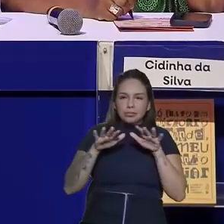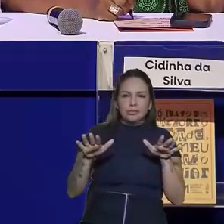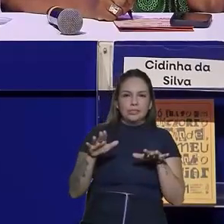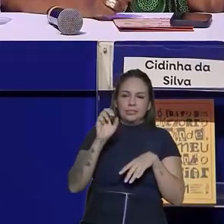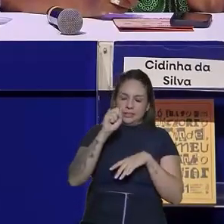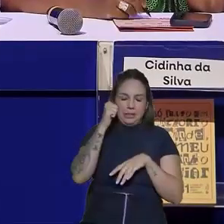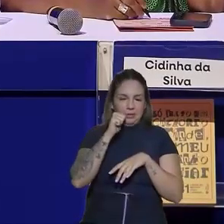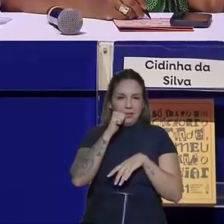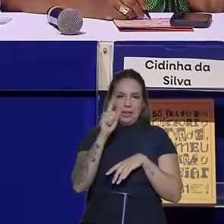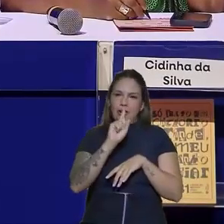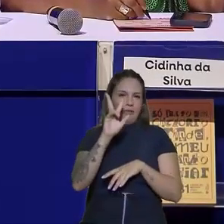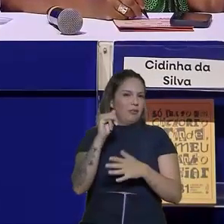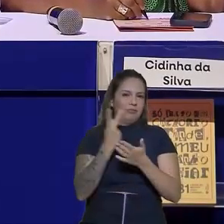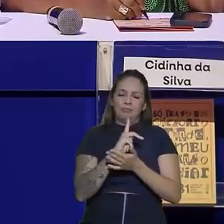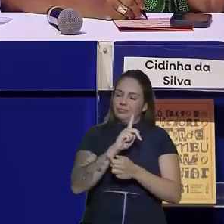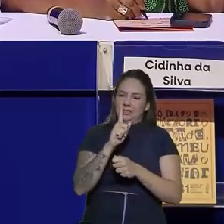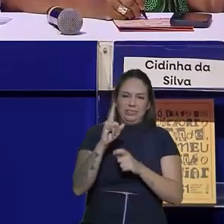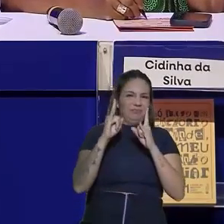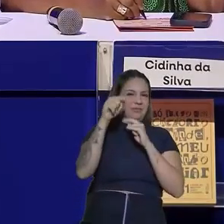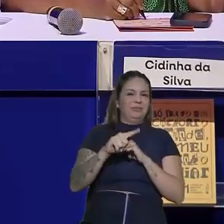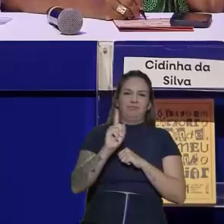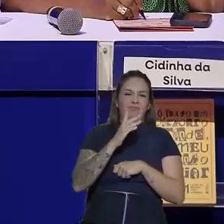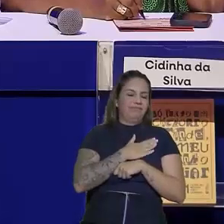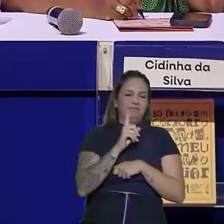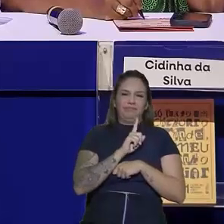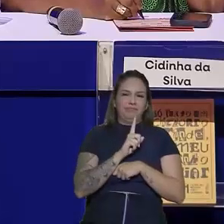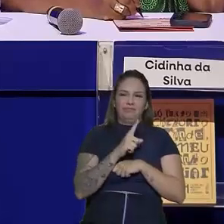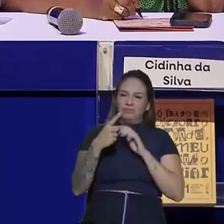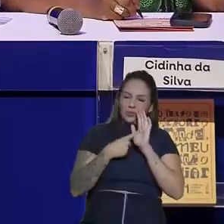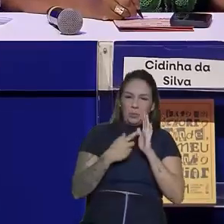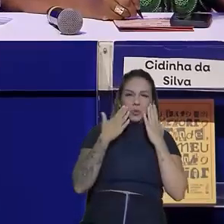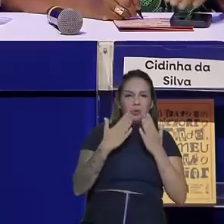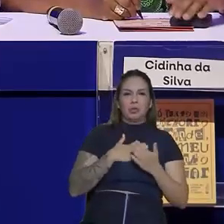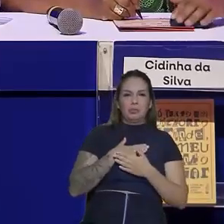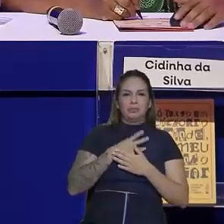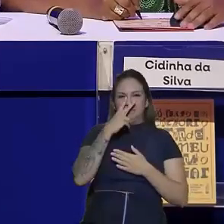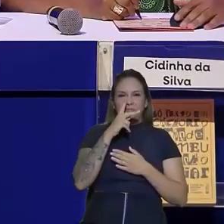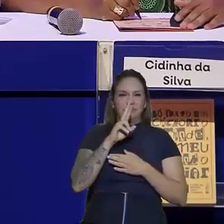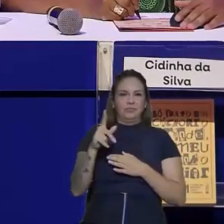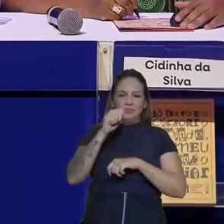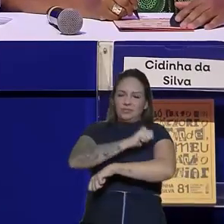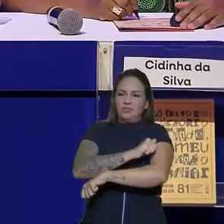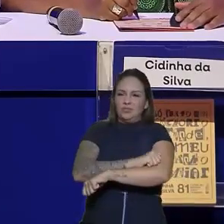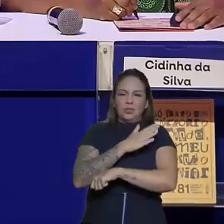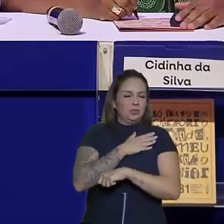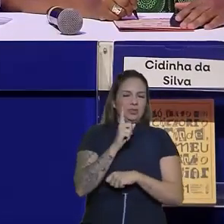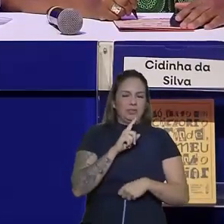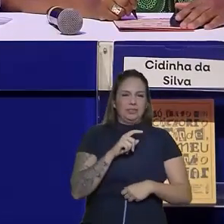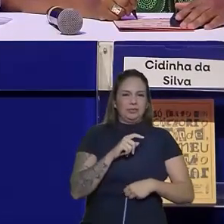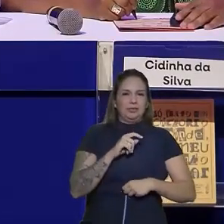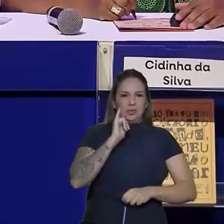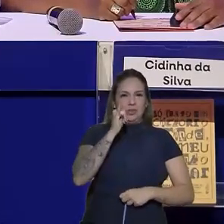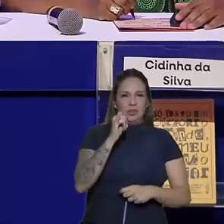Sim, menina, acho que não vai rolar esse apartamento, não. O corretor me mostrou, mas achei esquisitas as janelas. Deixa eu